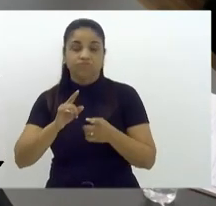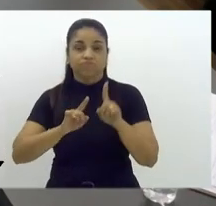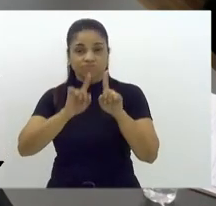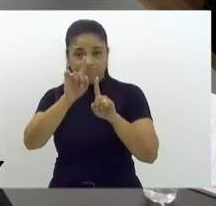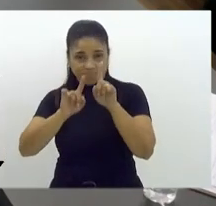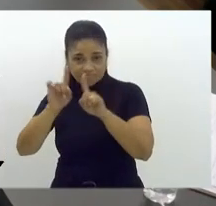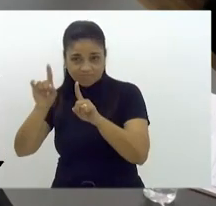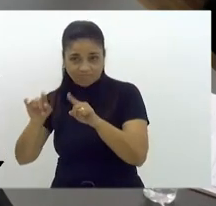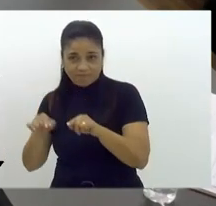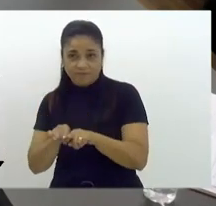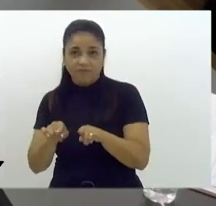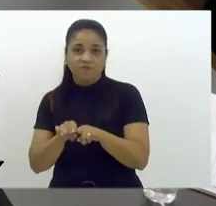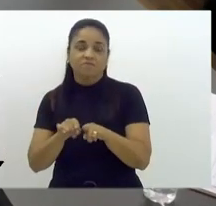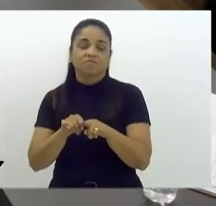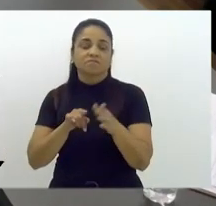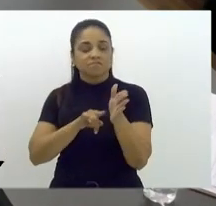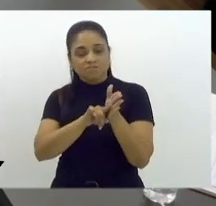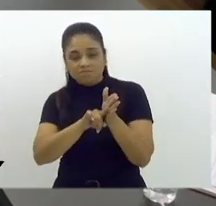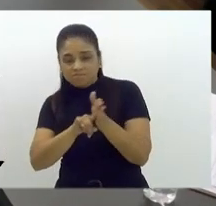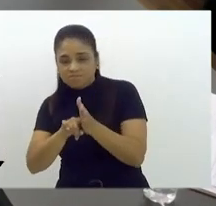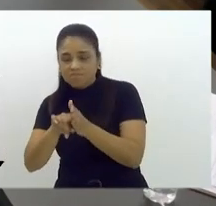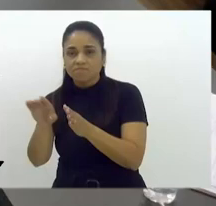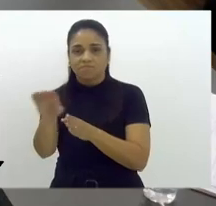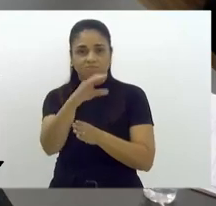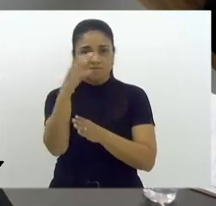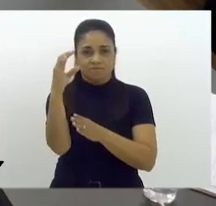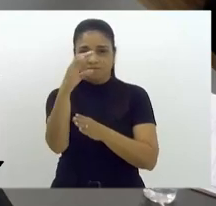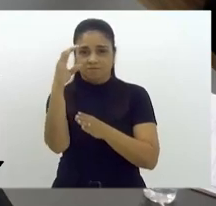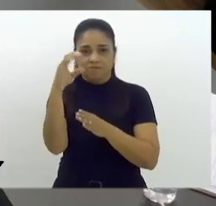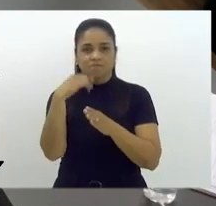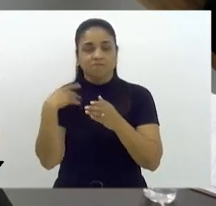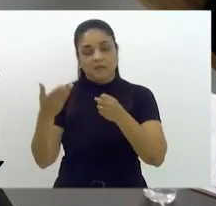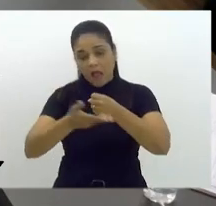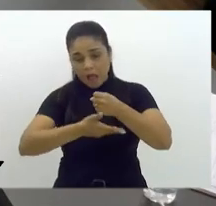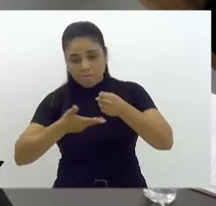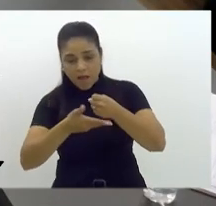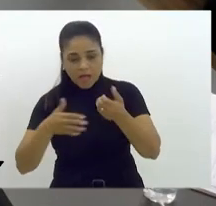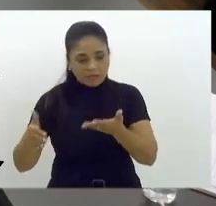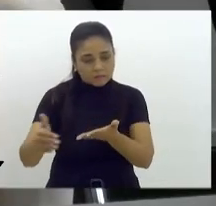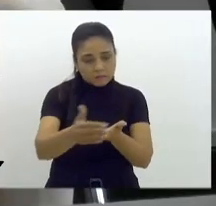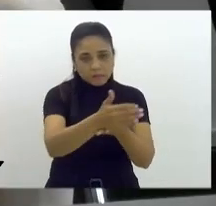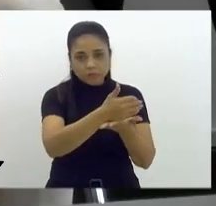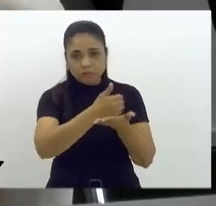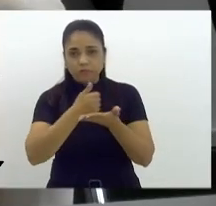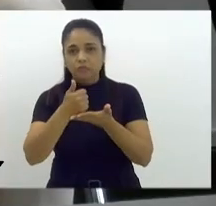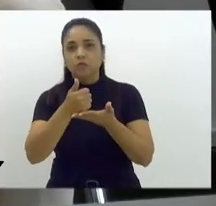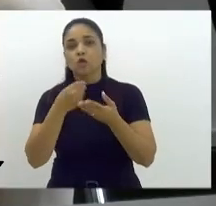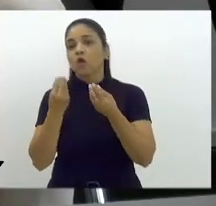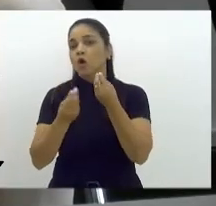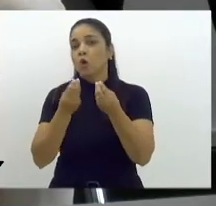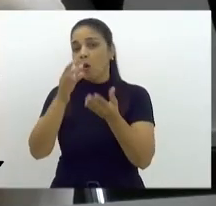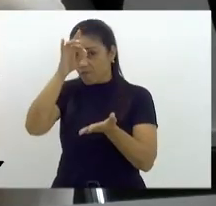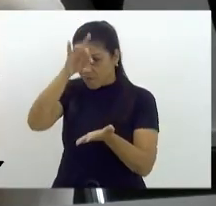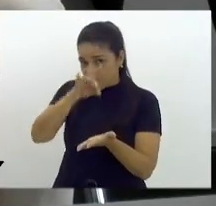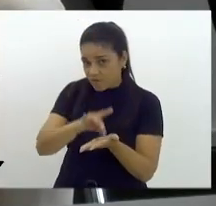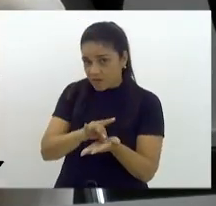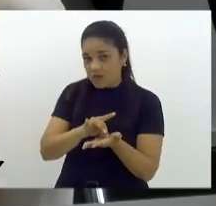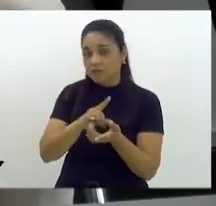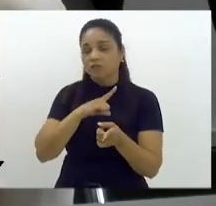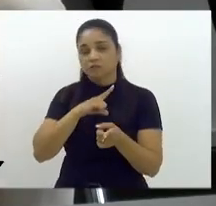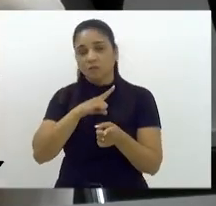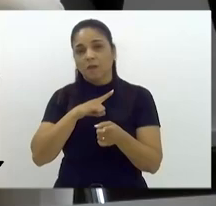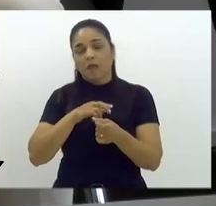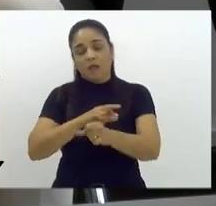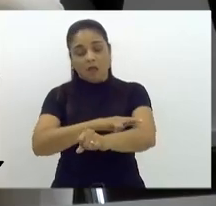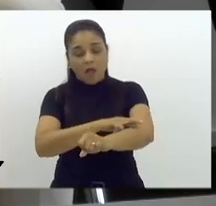científicos né a base para que a gente possa estar tendo uma visão geral da realidade da conjuntura mas esse corte racial